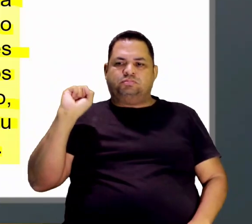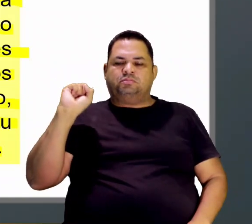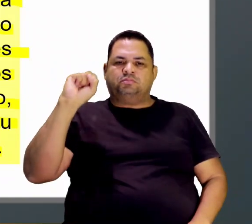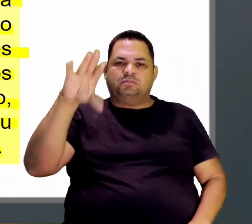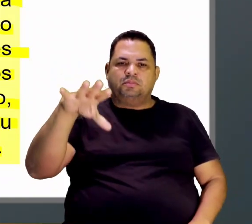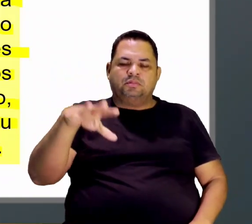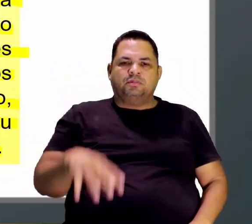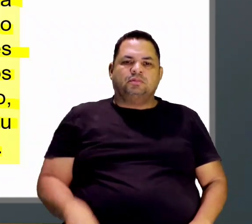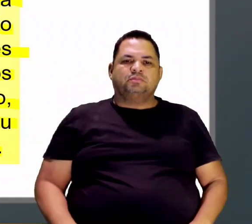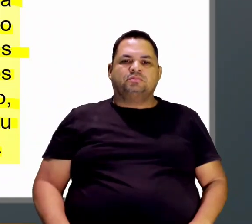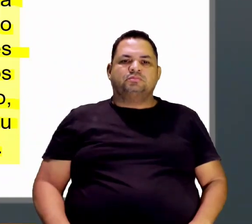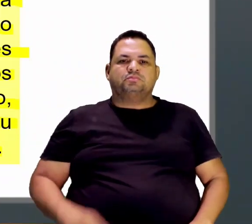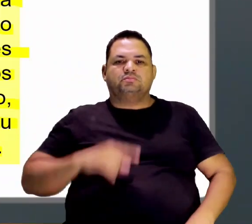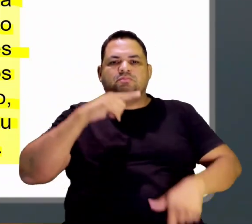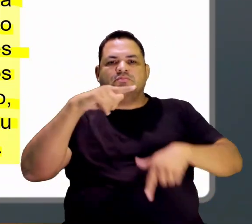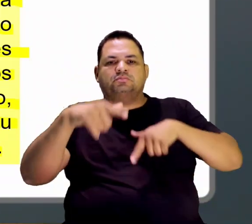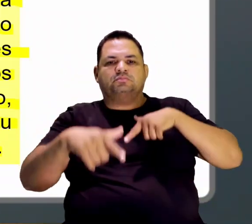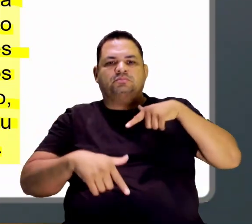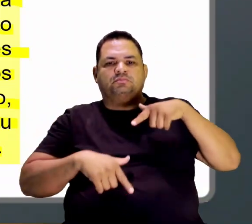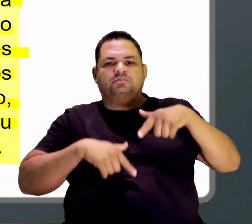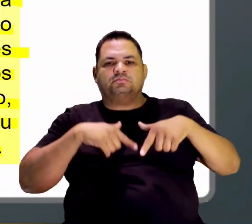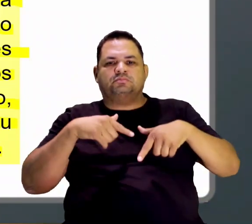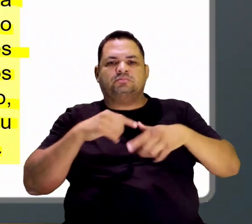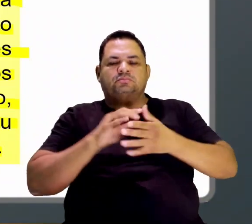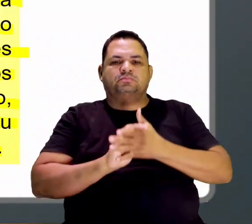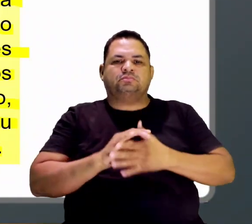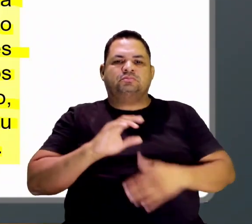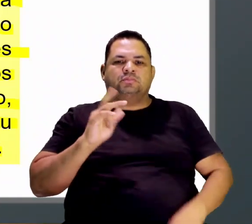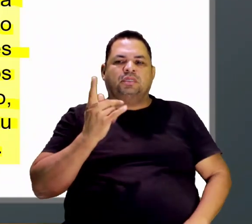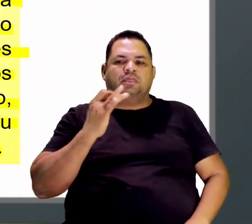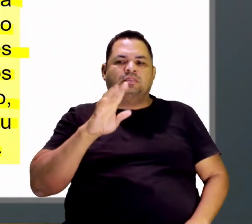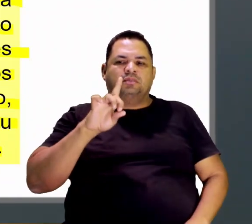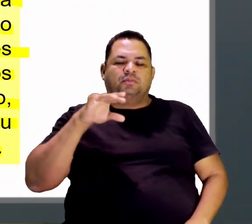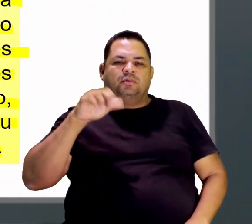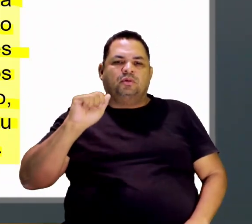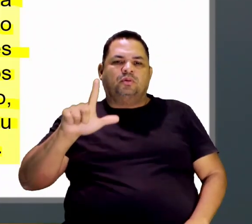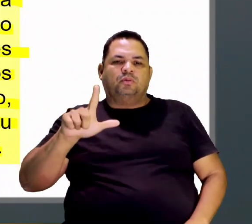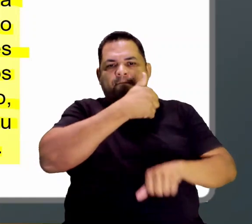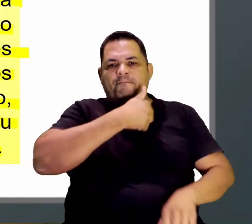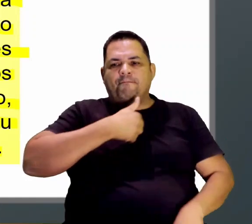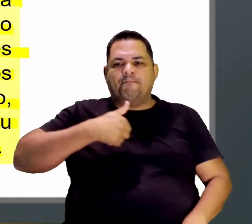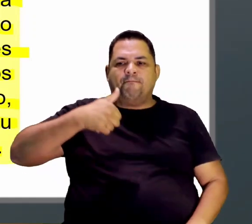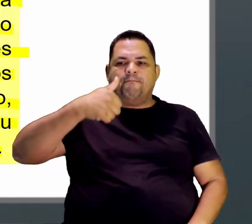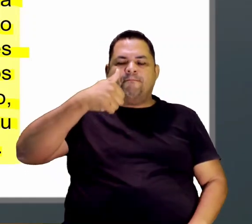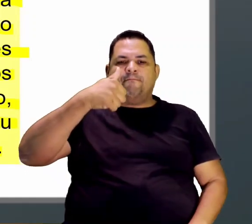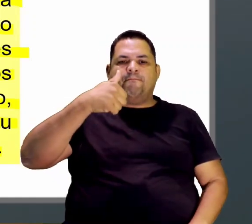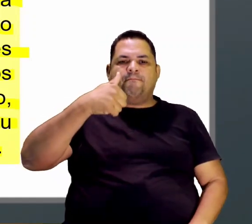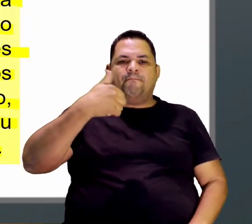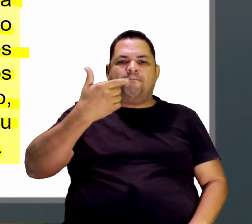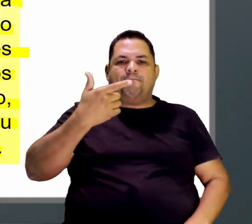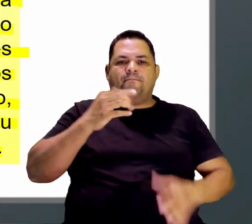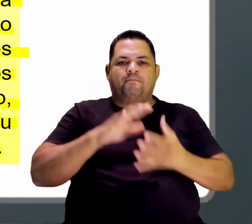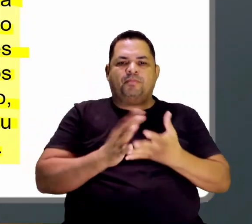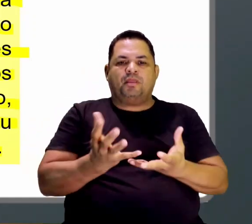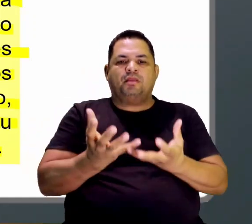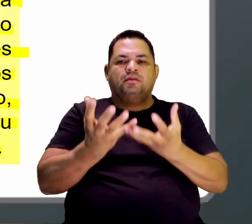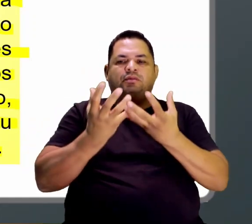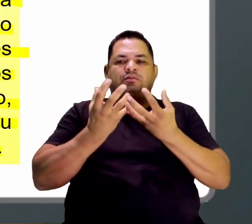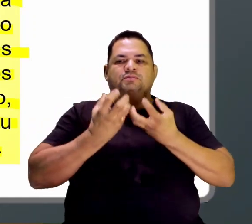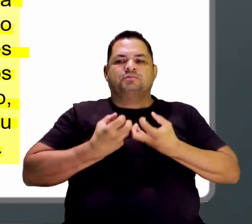Você possivelmente deve conhecer a queimada. E lá na queimada, a gente passa muito a bola, né? Faz um trabalho aí,